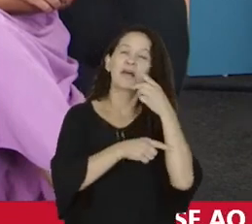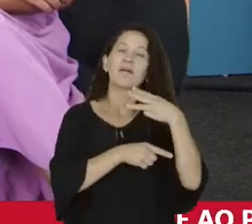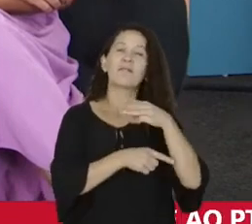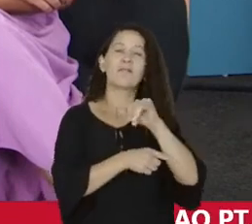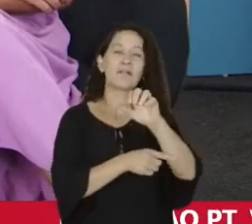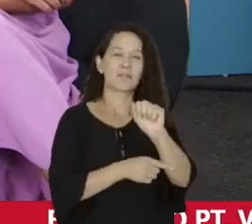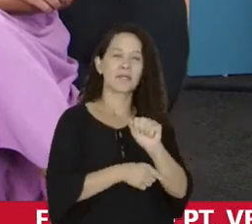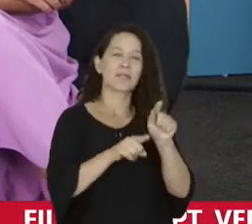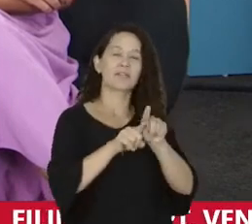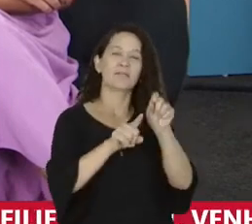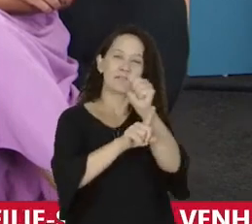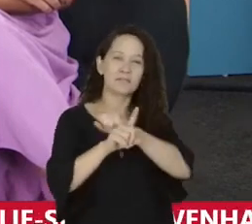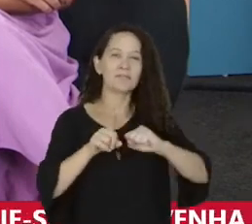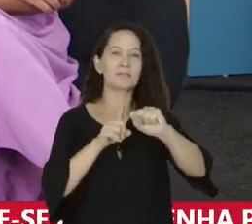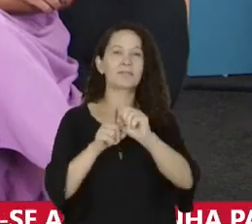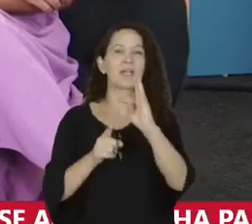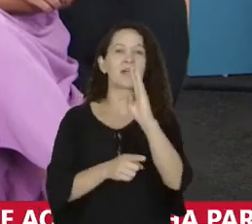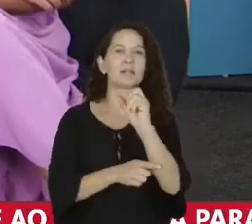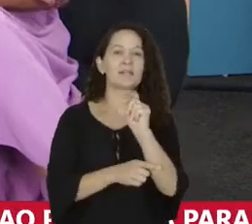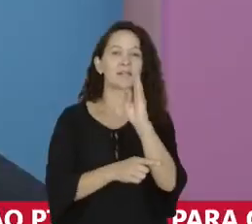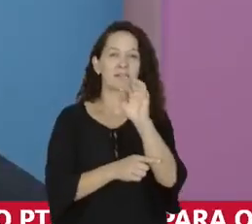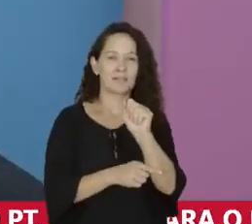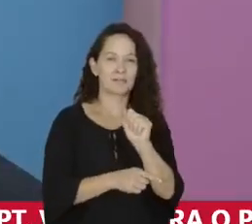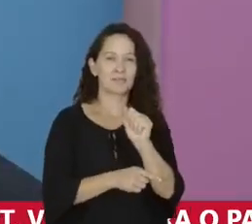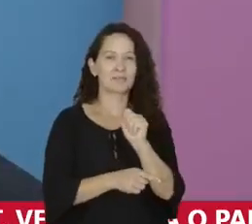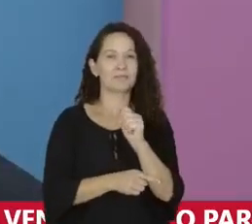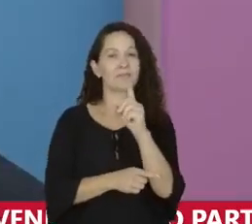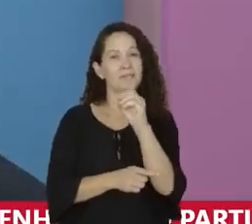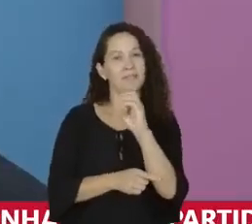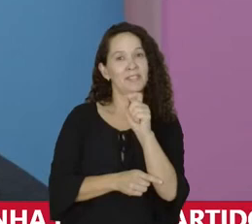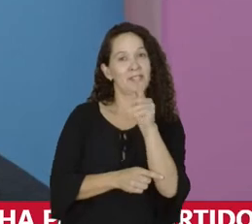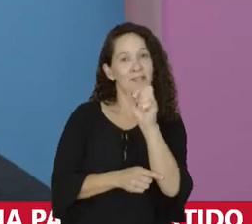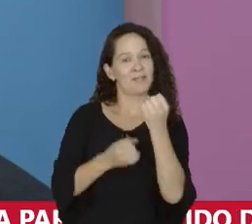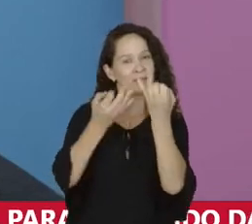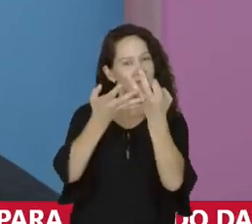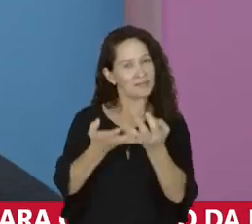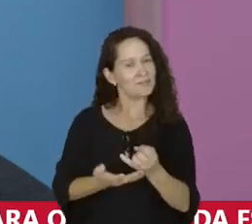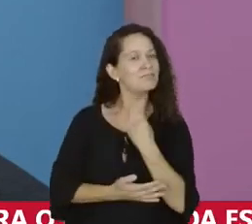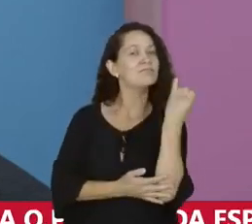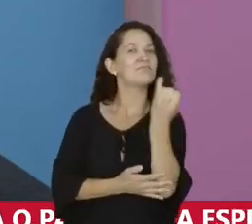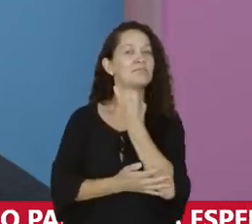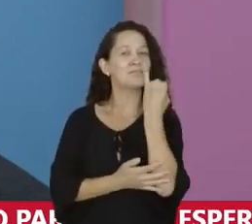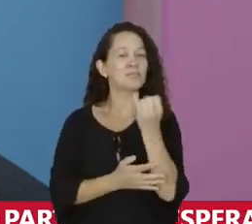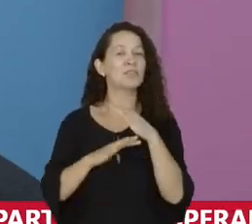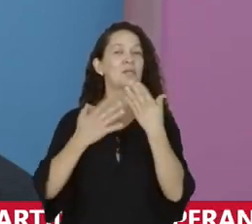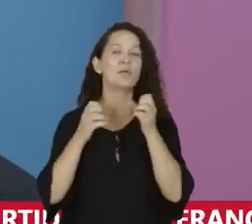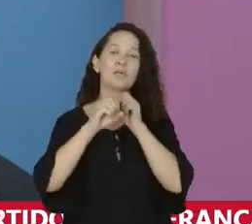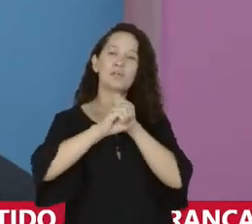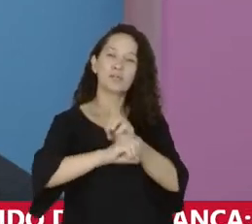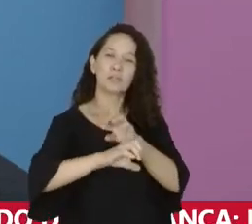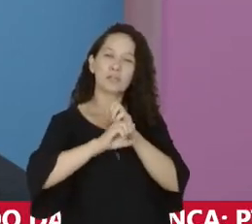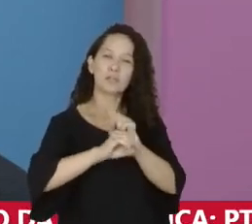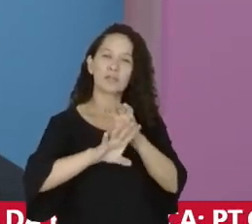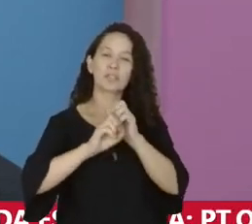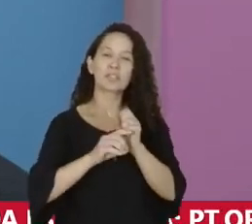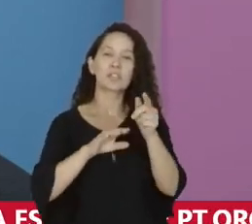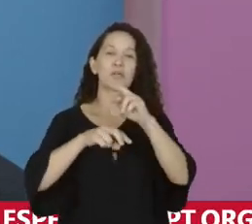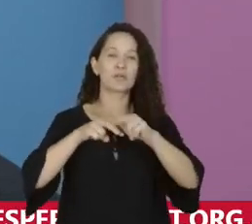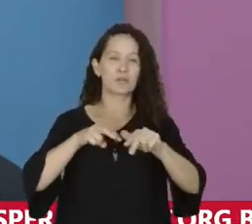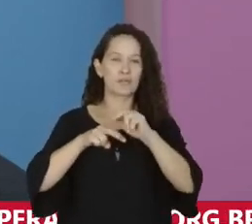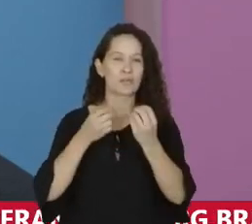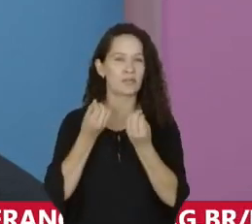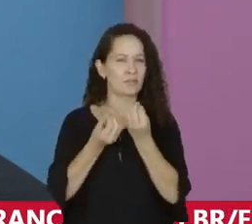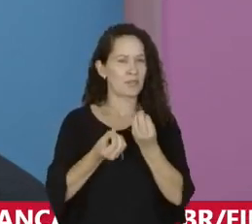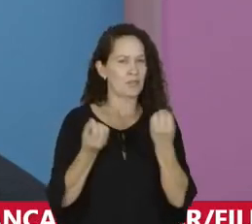Maia Aguilera e a socióloga Tabata Tesser. Débora Pereira falou sobre a importância da educação sobre gênero